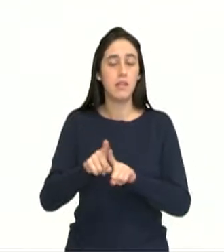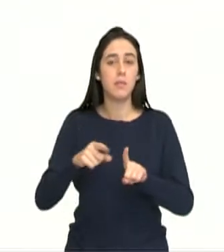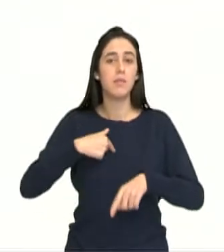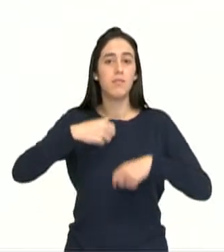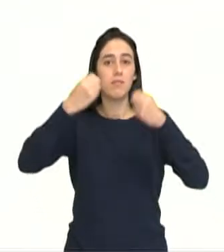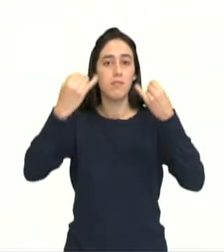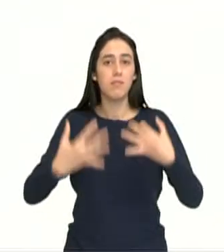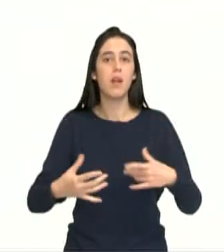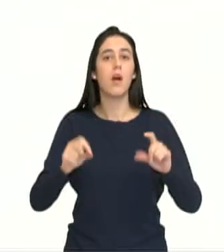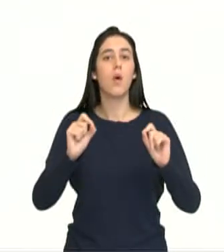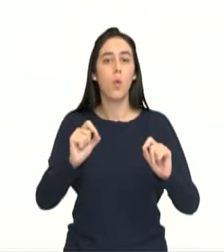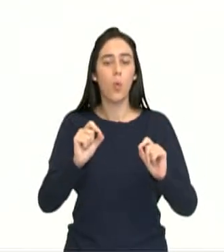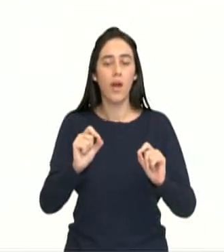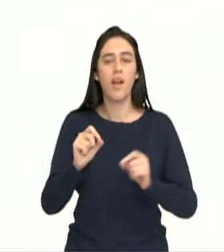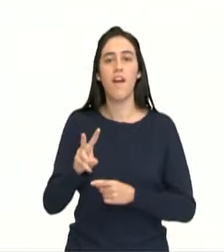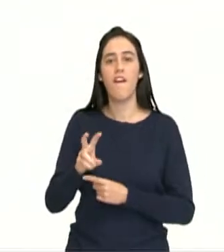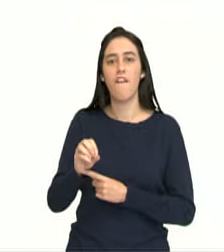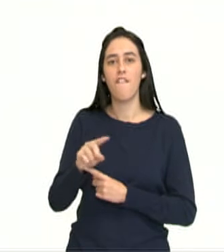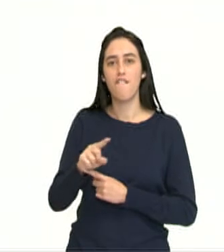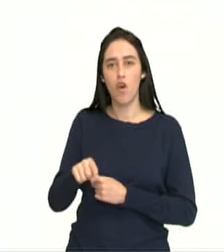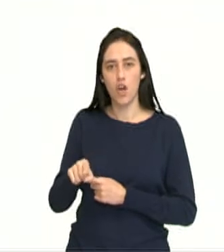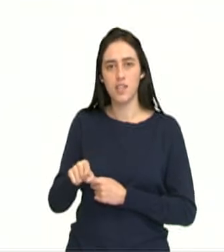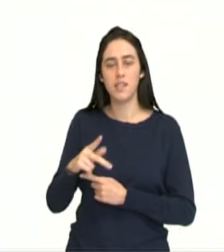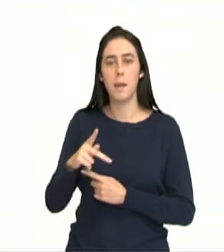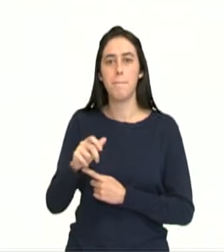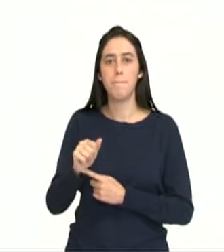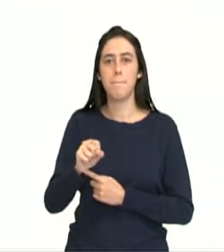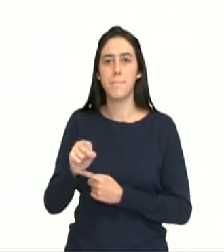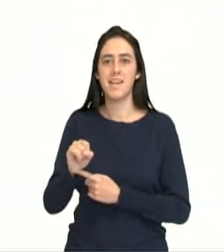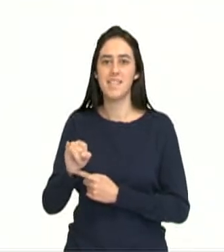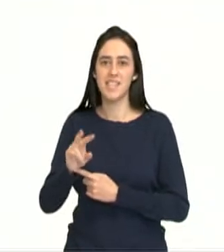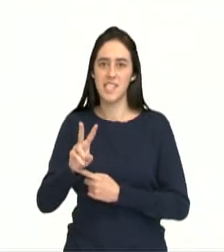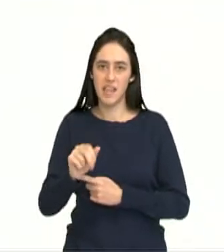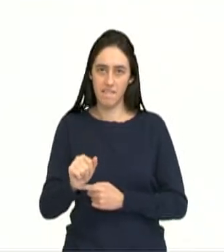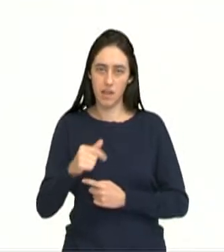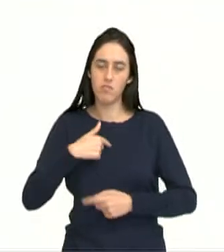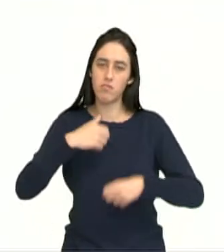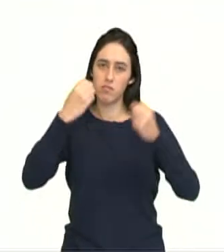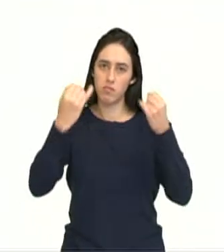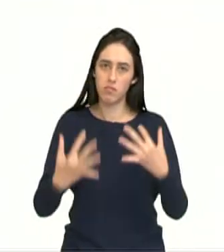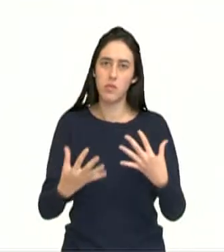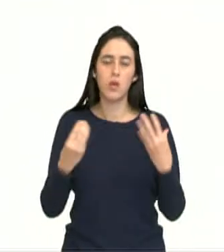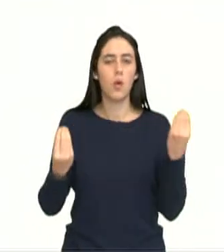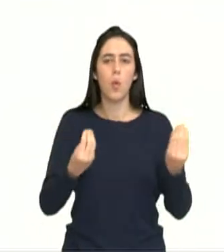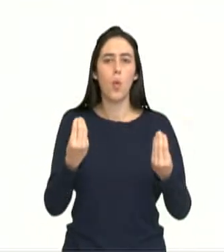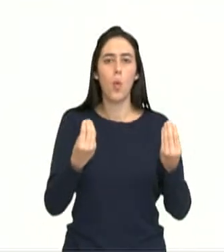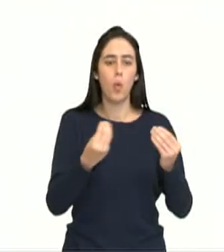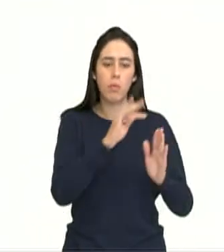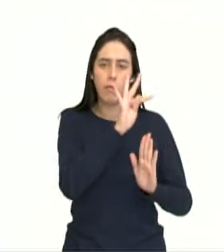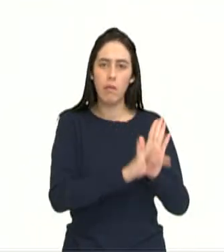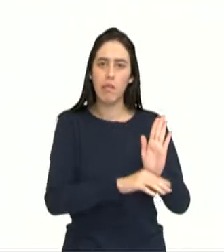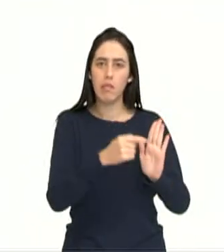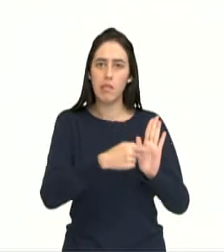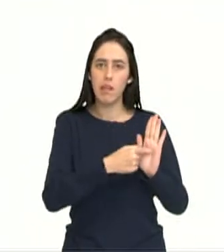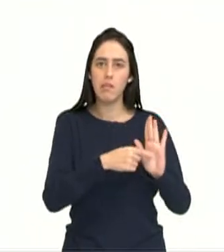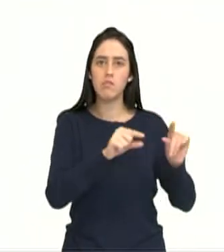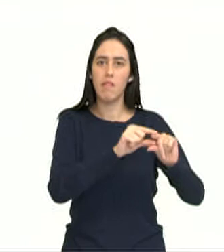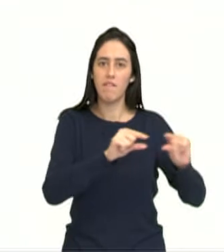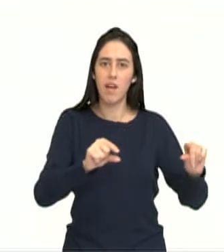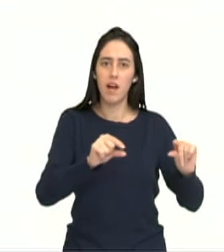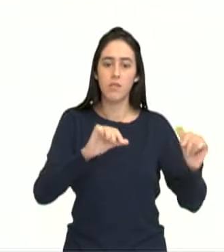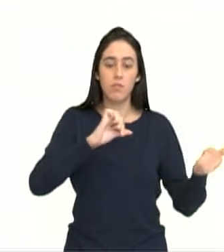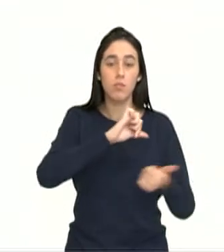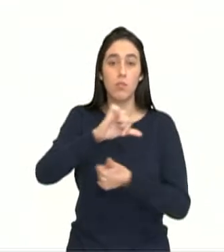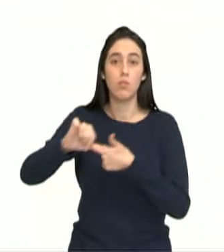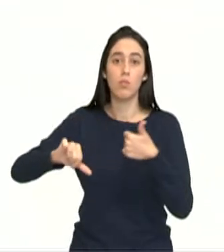passiva, né? Nesta aula a gente vai abordar mais uma vez, então, quando você troca o foco narrativo de uma frase para